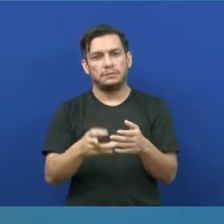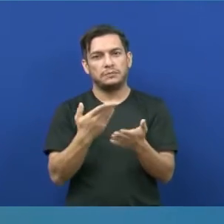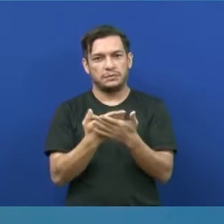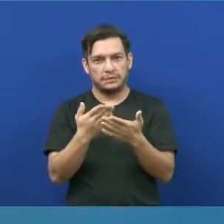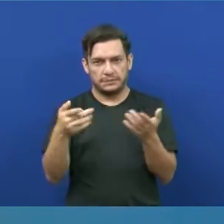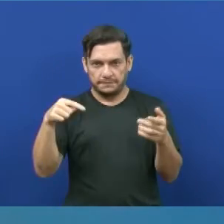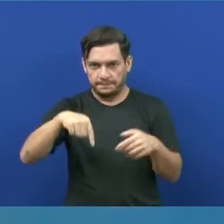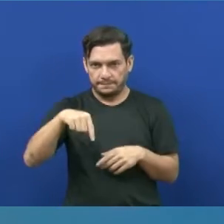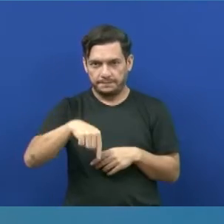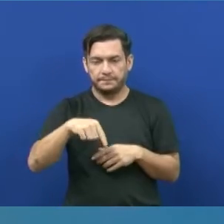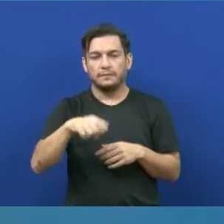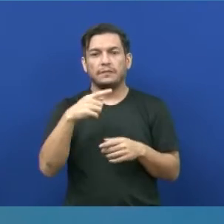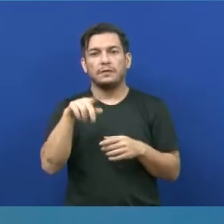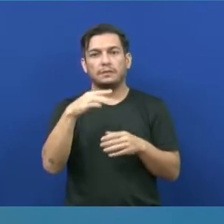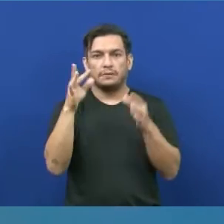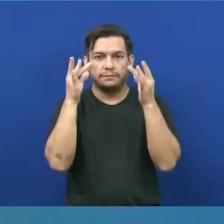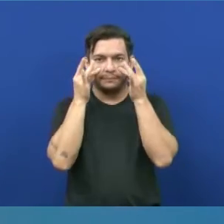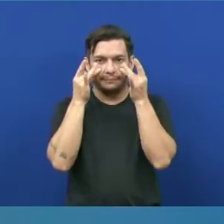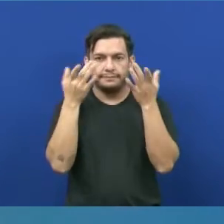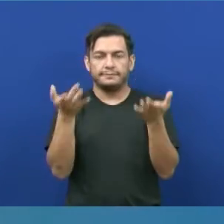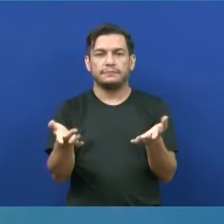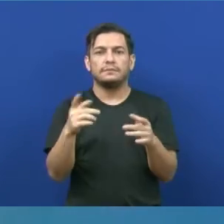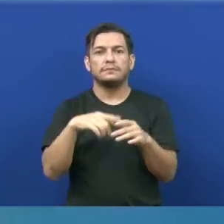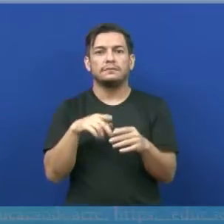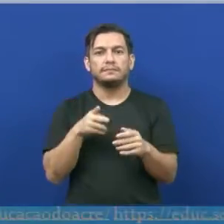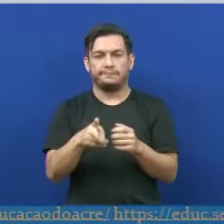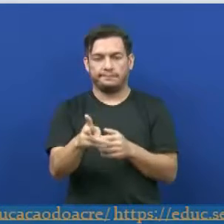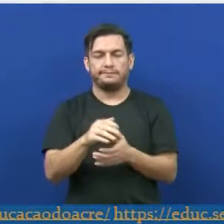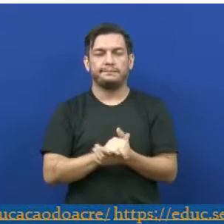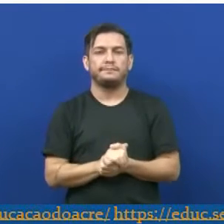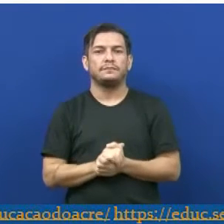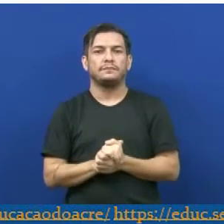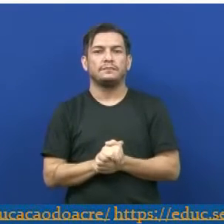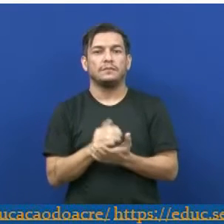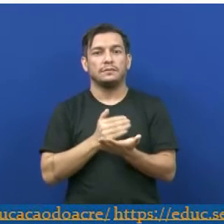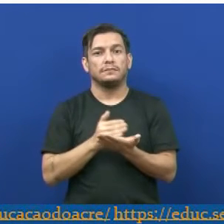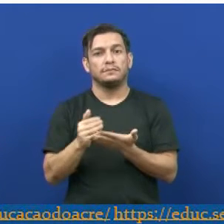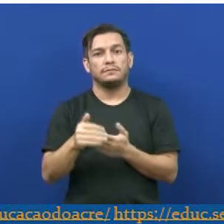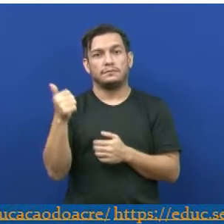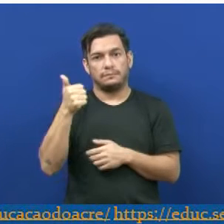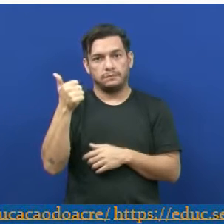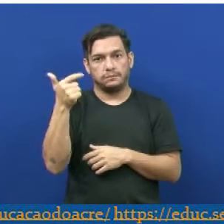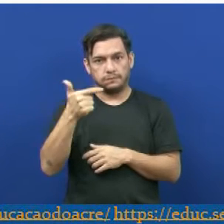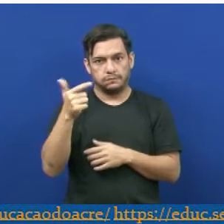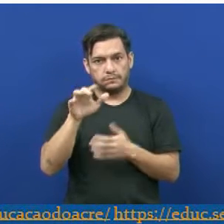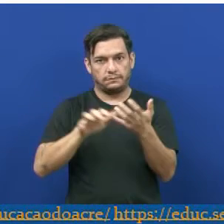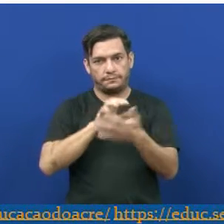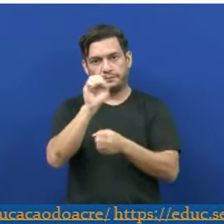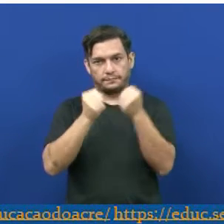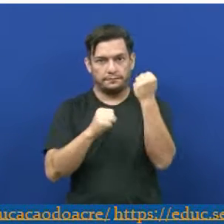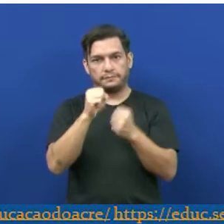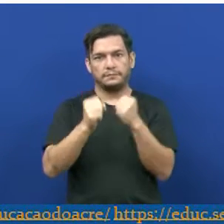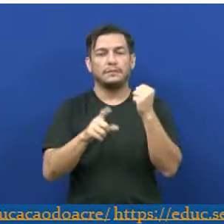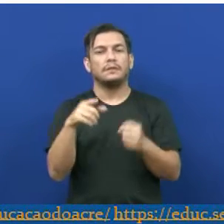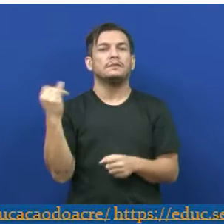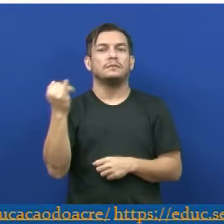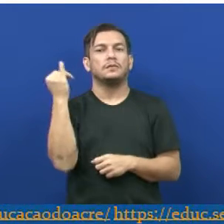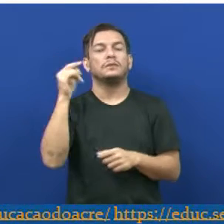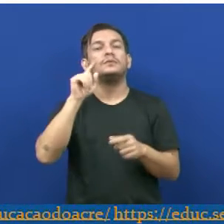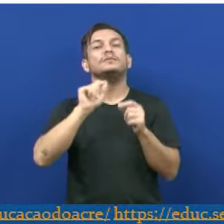por aqui, então prestemos um pouco de atenção e vamos avante. Nós vamos conversar sobre a primeira e a segunda Revolução Industrial, que foram